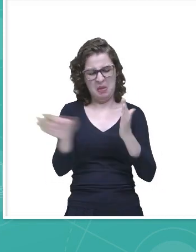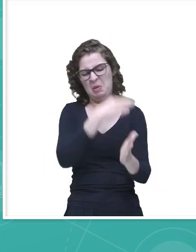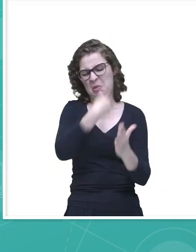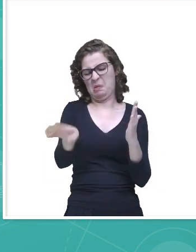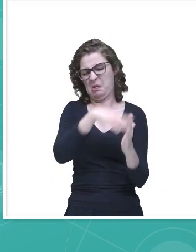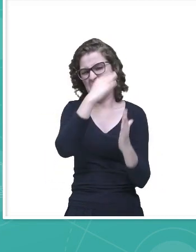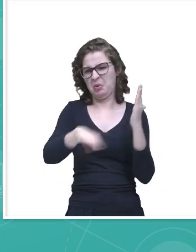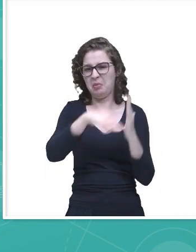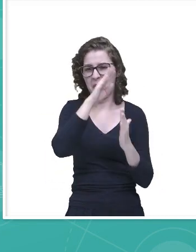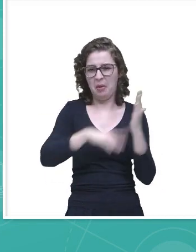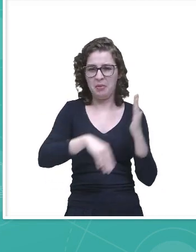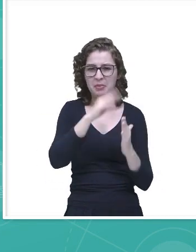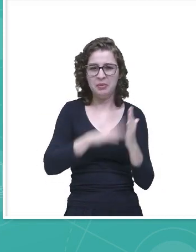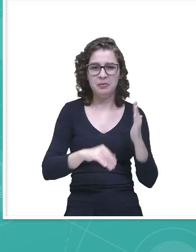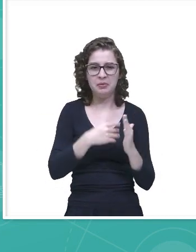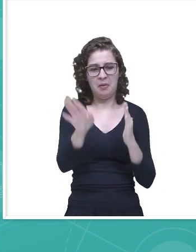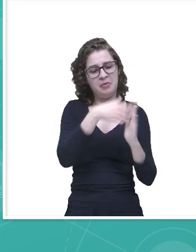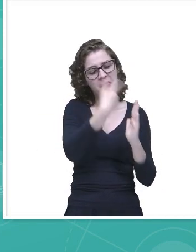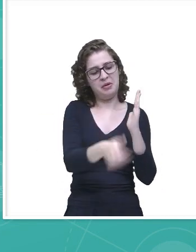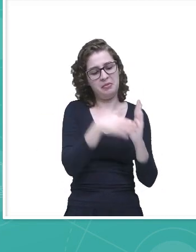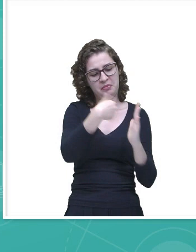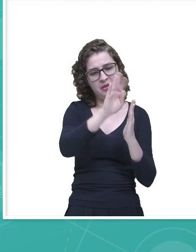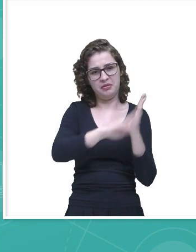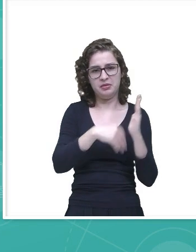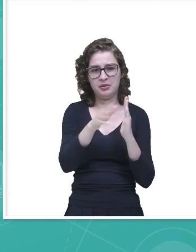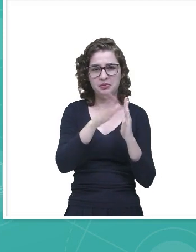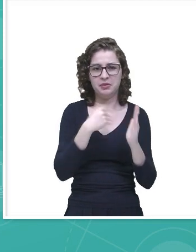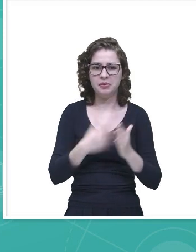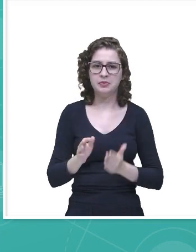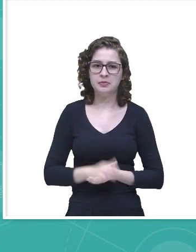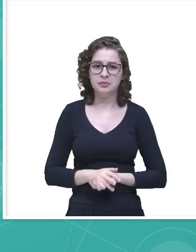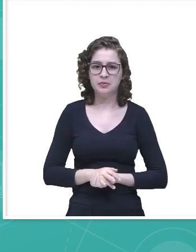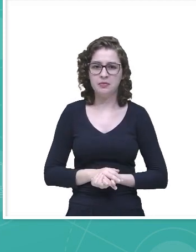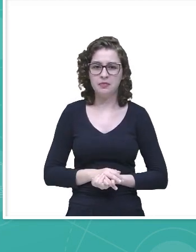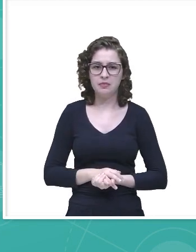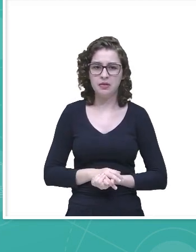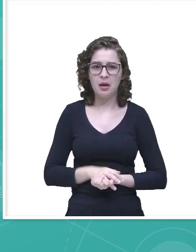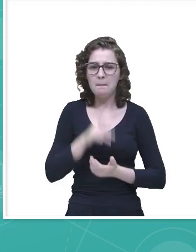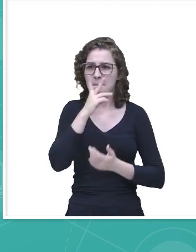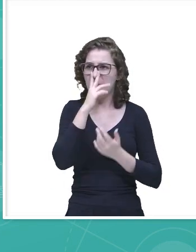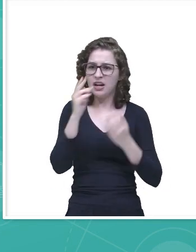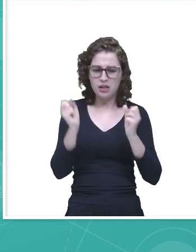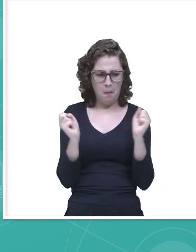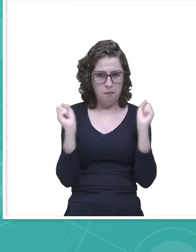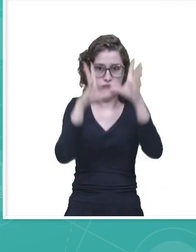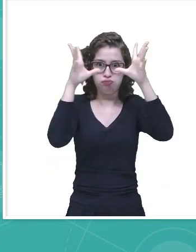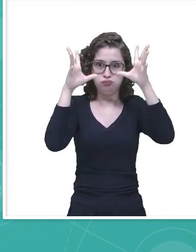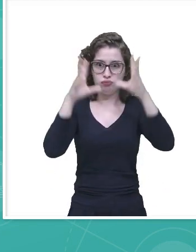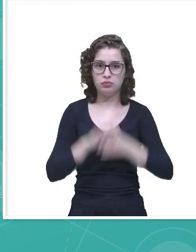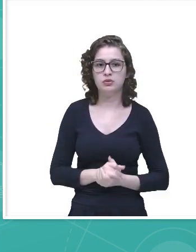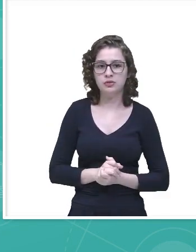pincel espátula vai e vem fazendo e refazendo, empastando ou provocando explosões. Preferência